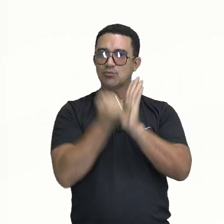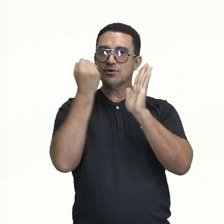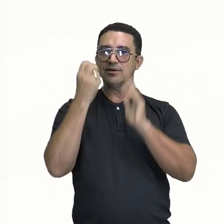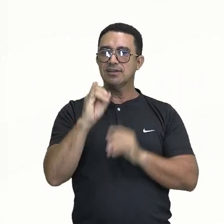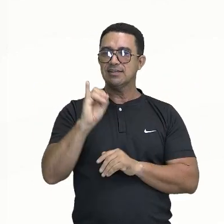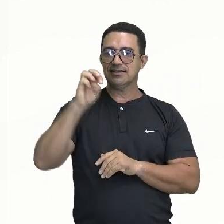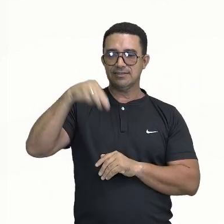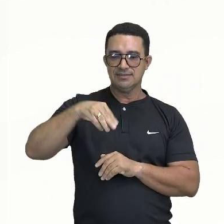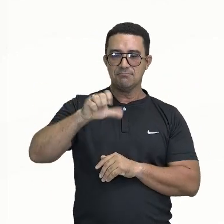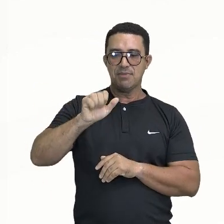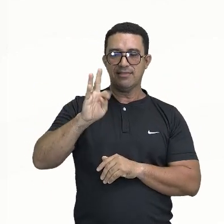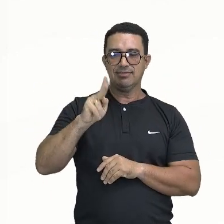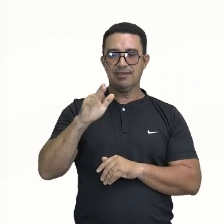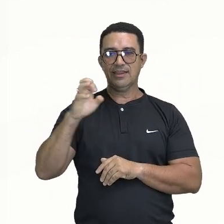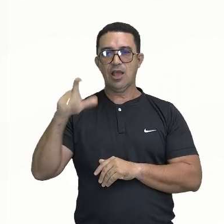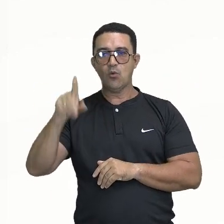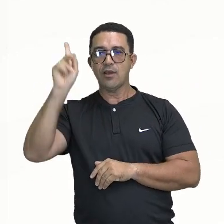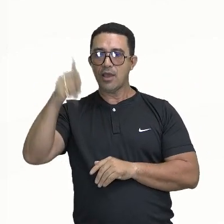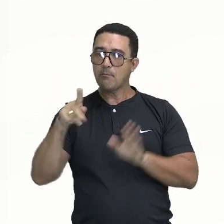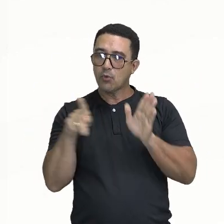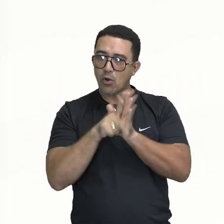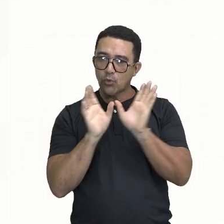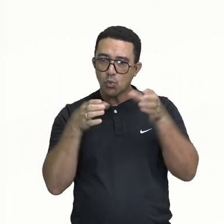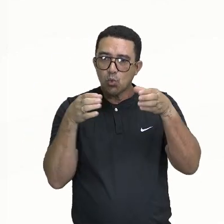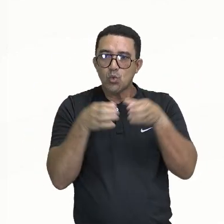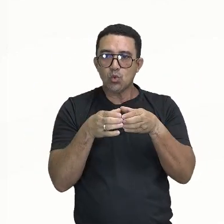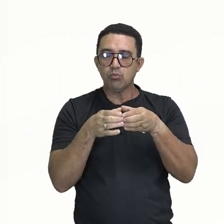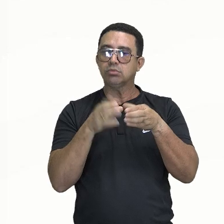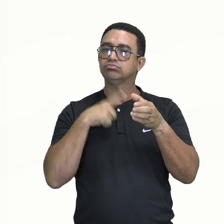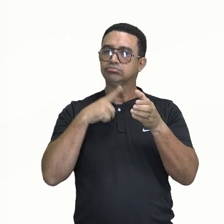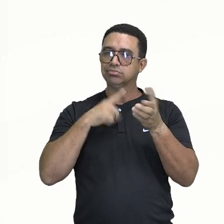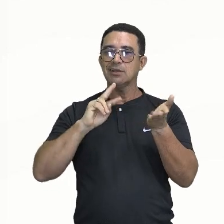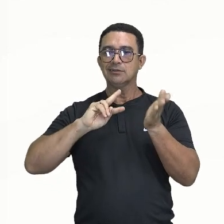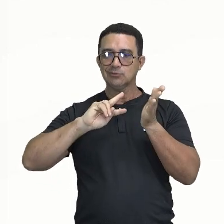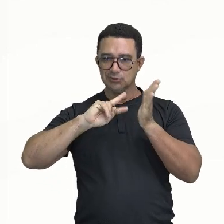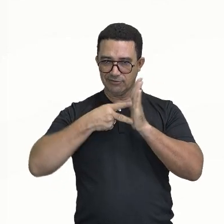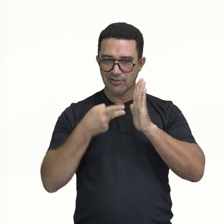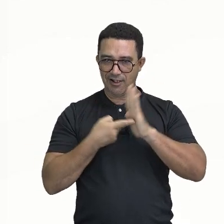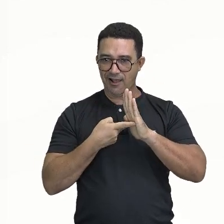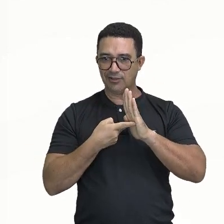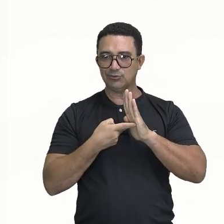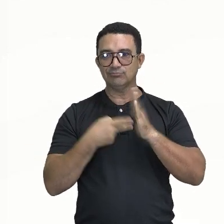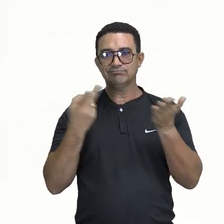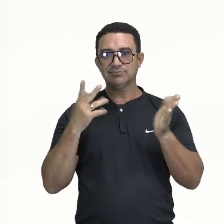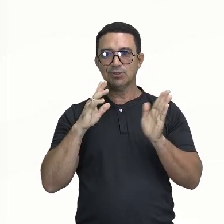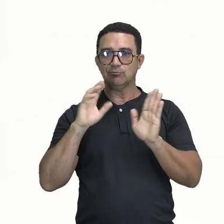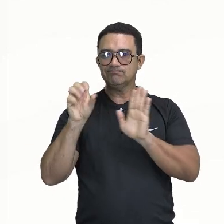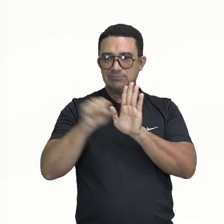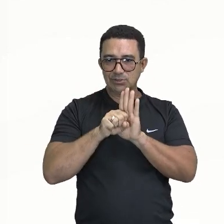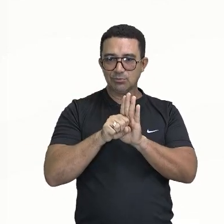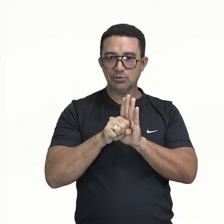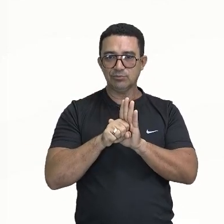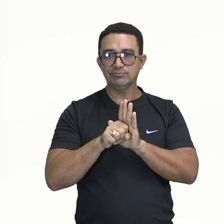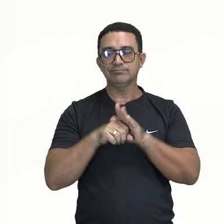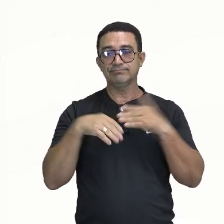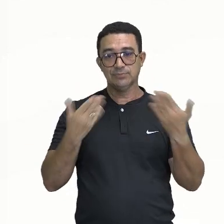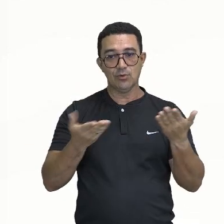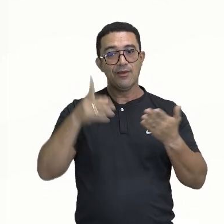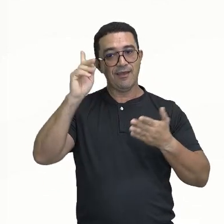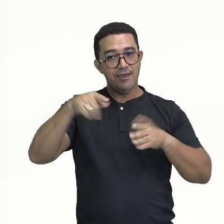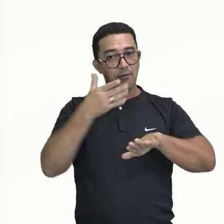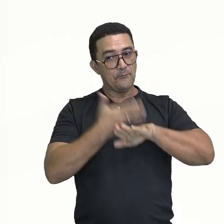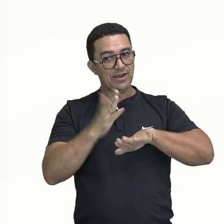coletivo, trazendo todo um significado, uma simbologia, muitas vezes sendo prática da